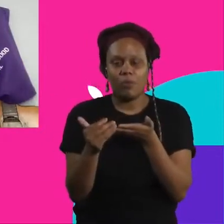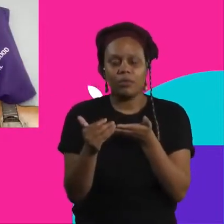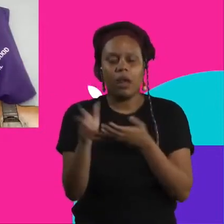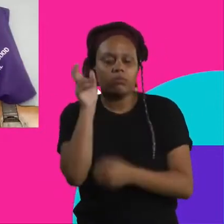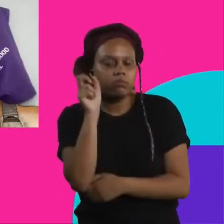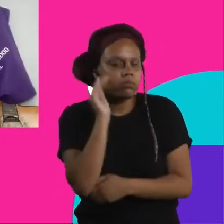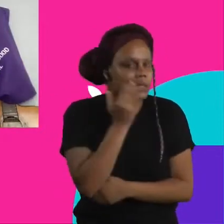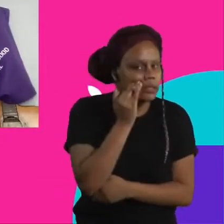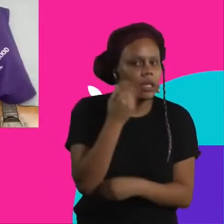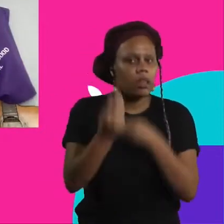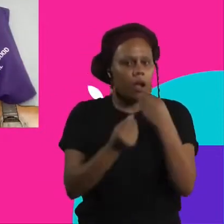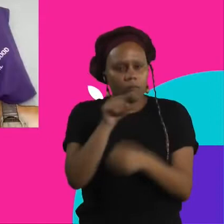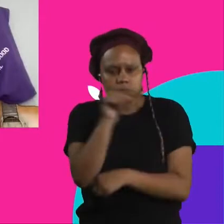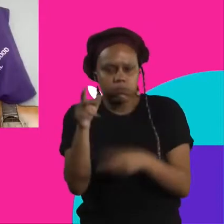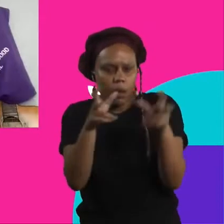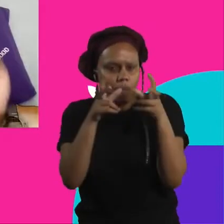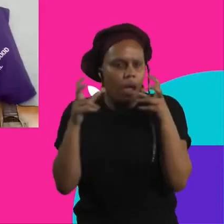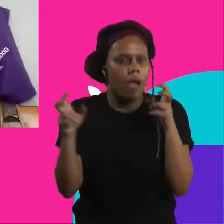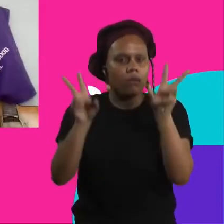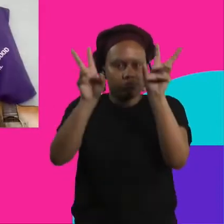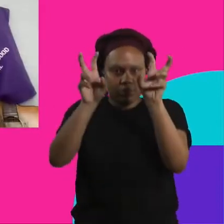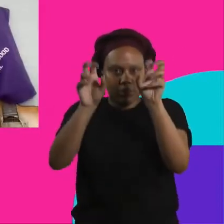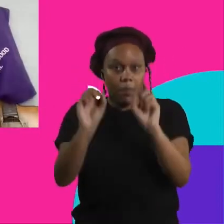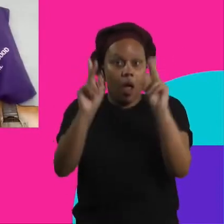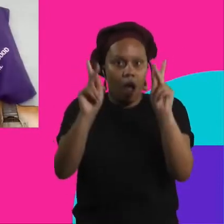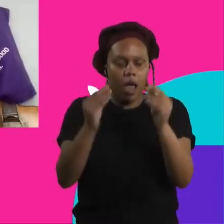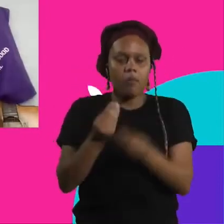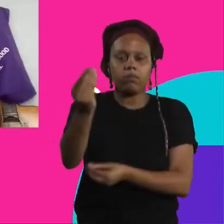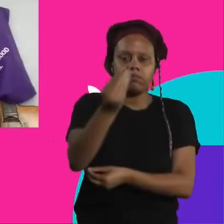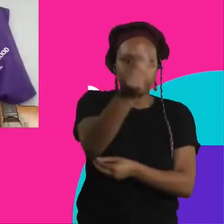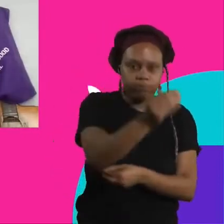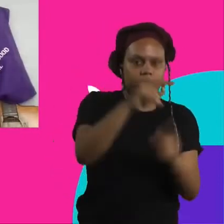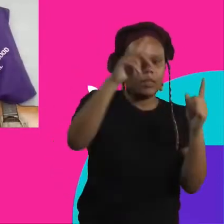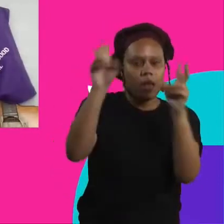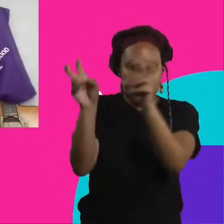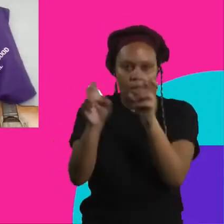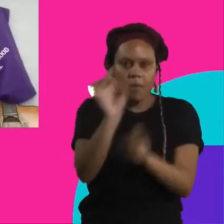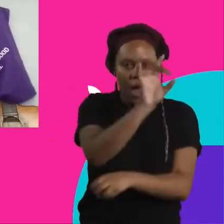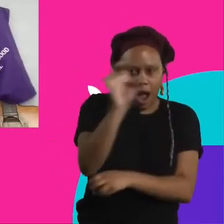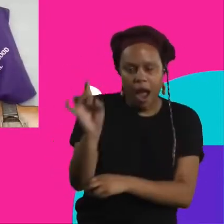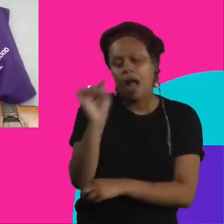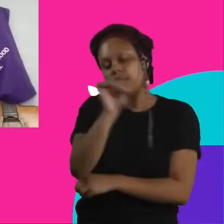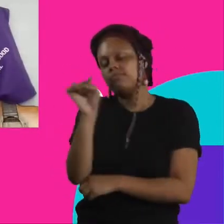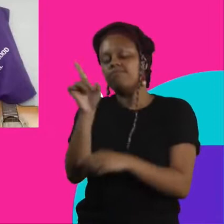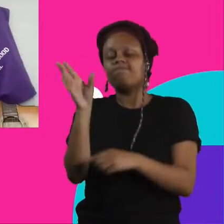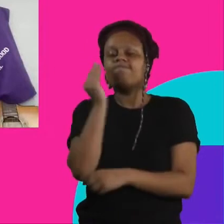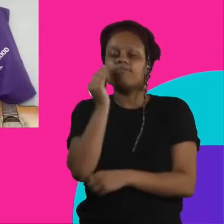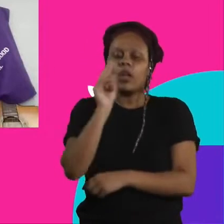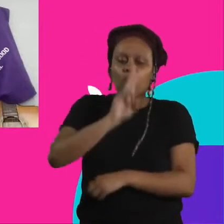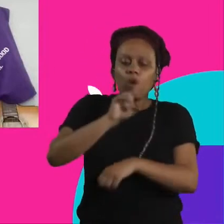um pouquinho assim, como é que vocês percebem um tema. Então eu vou dar um tema para cada uma e aí peço que vocês tentem usar o tempo